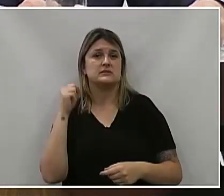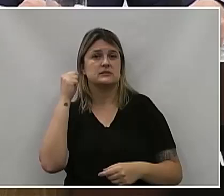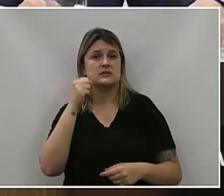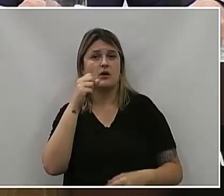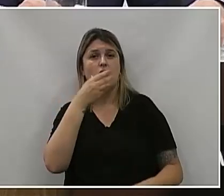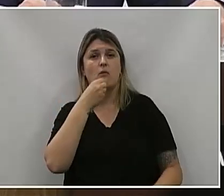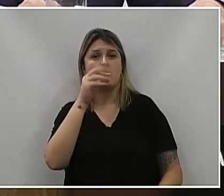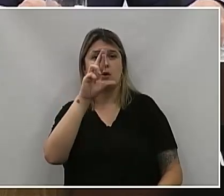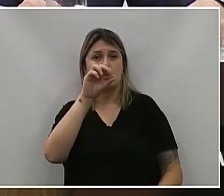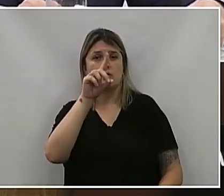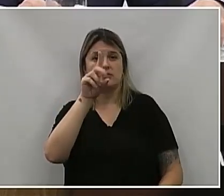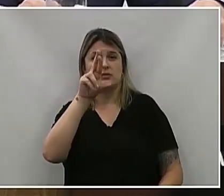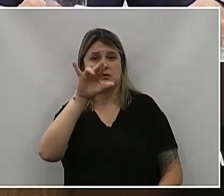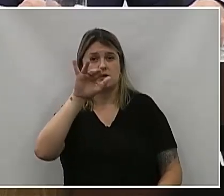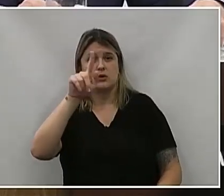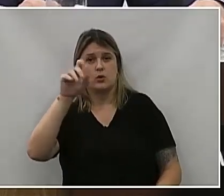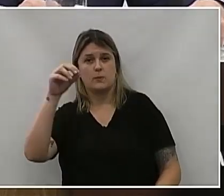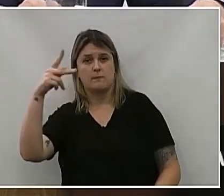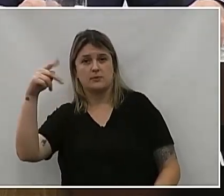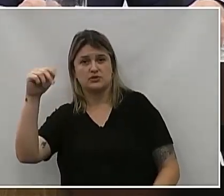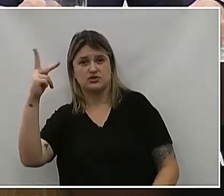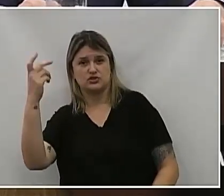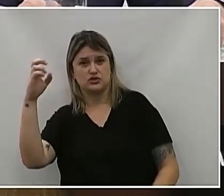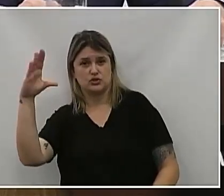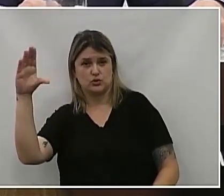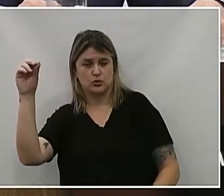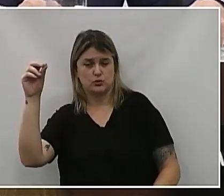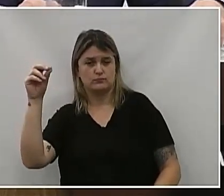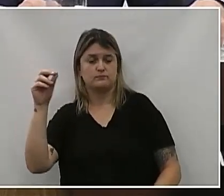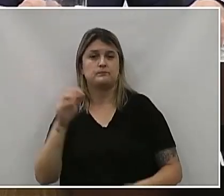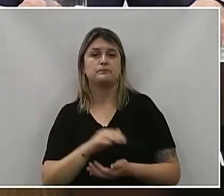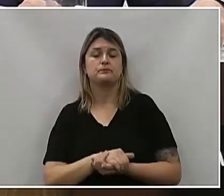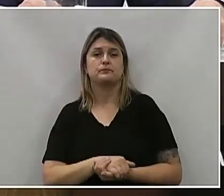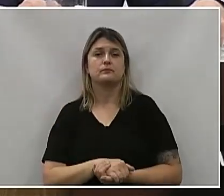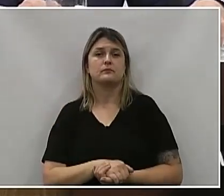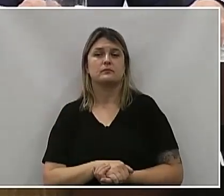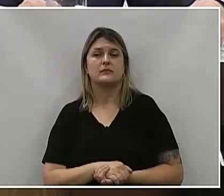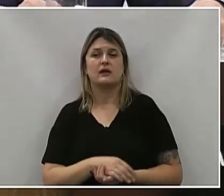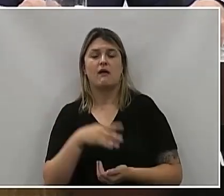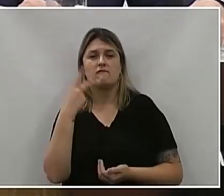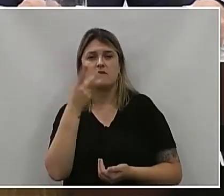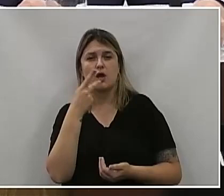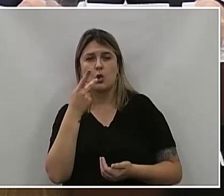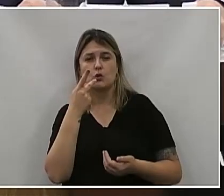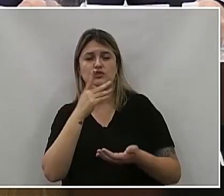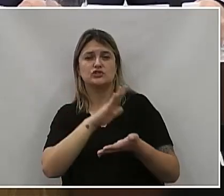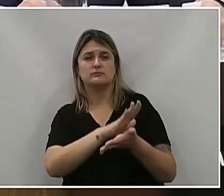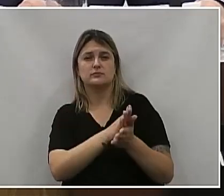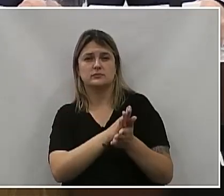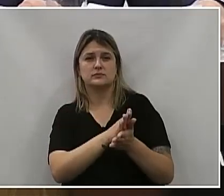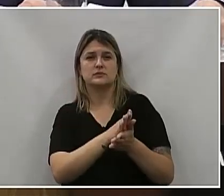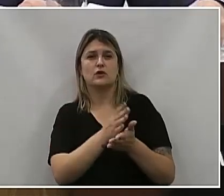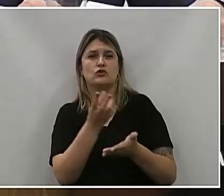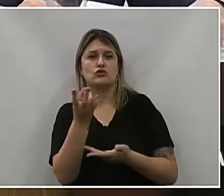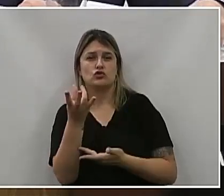Rodrigo Pacheco, quanto ao julgamento do Supremo Tribunal Federal sobre a discriminação do porte de drogas para uso da